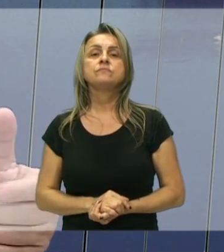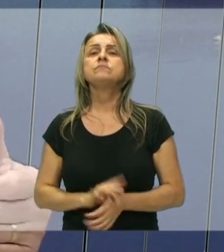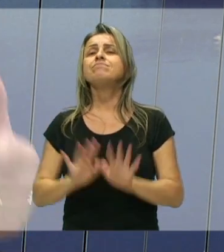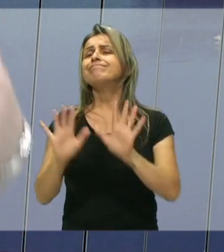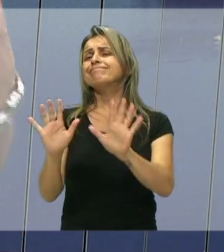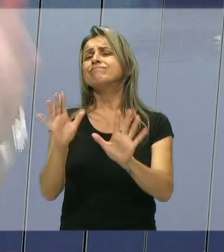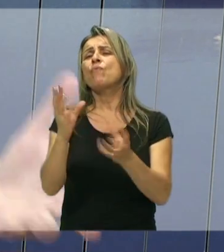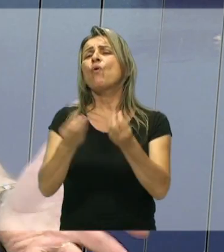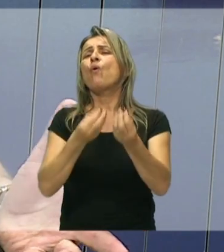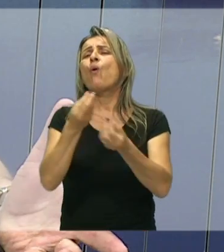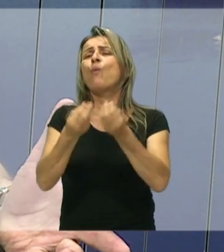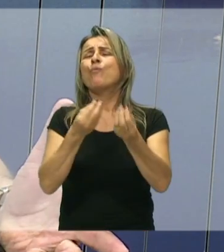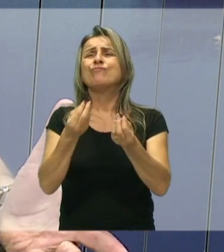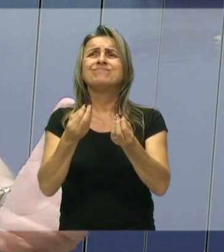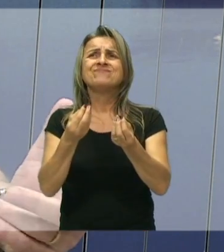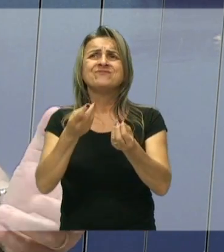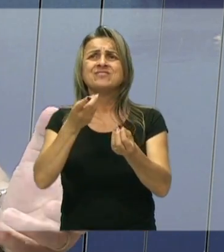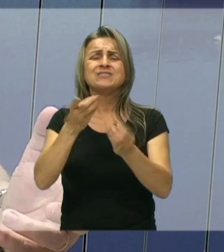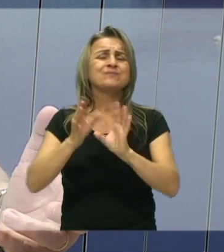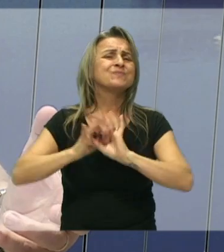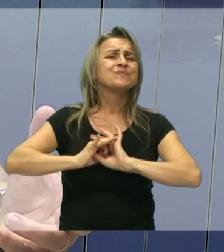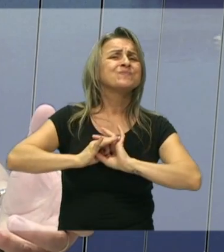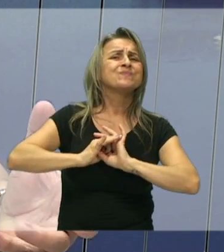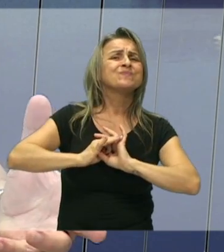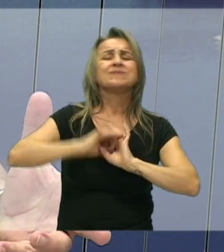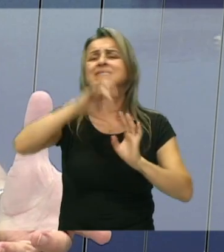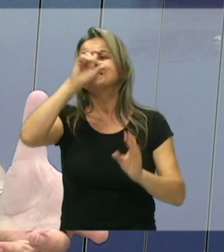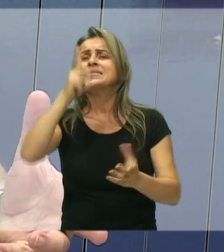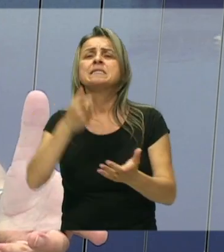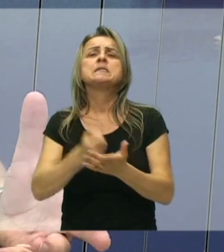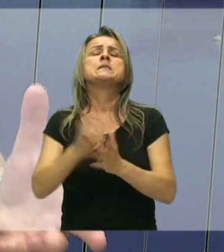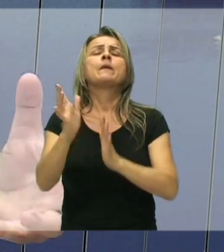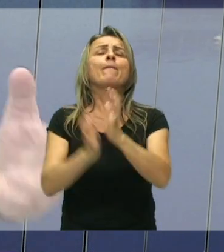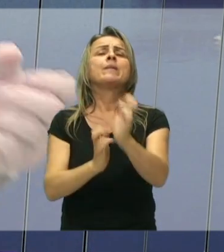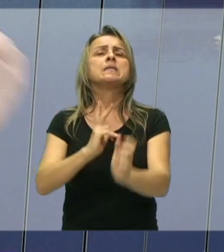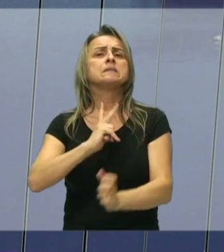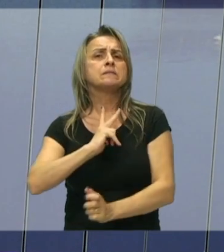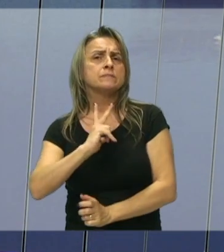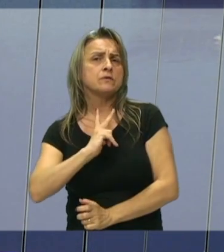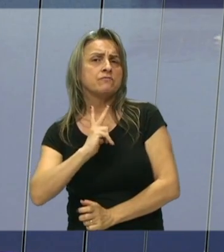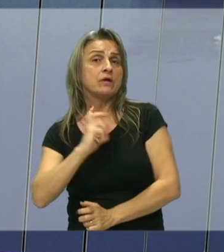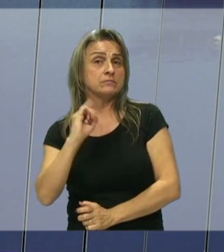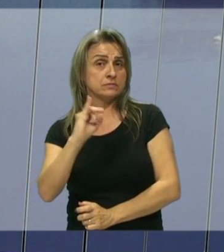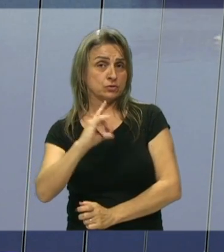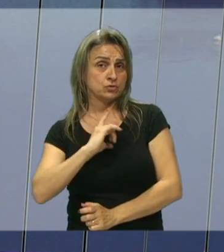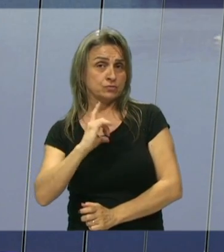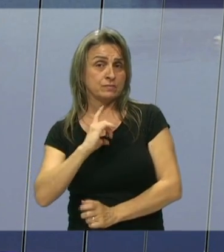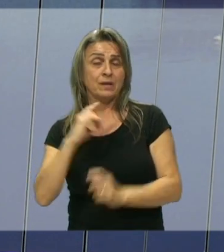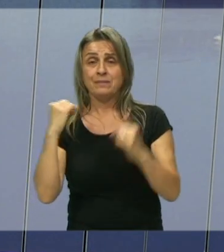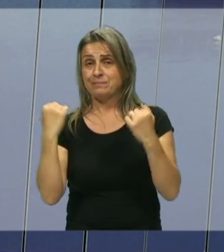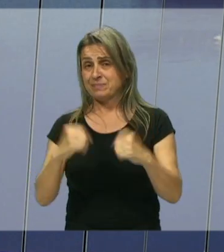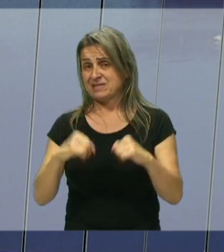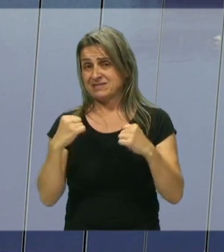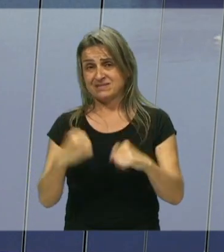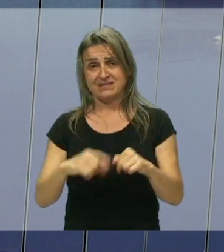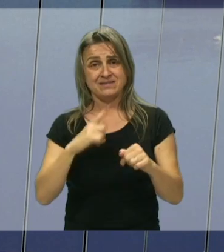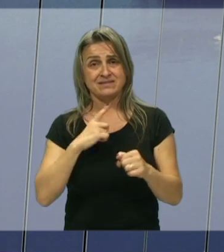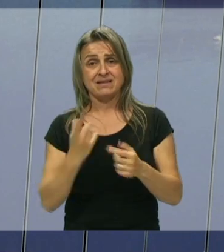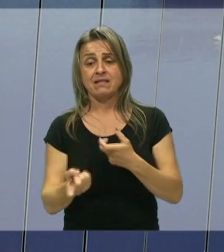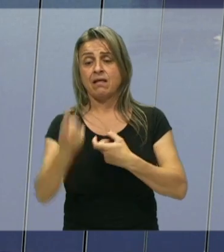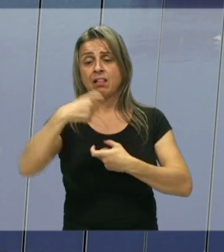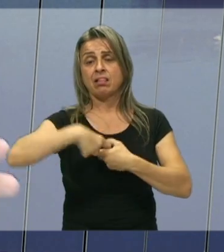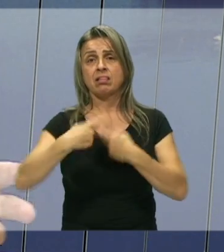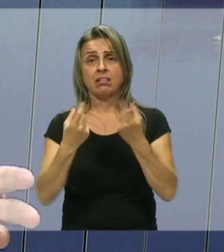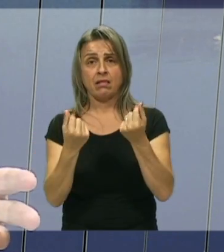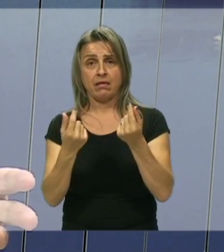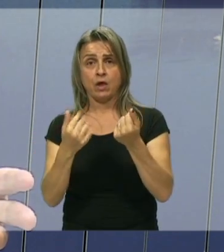privada. Ninguém põe dinheiro na iniciativa privada sem ter um retorno financeiro. Então, se